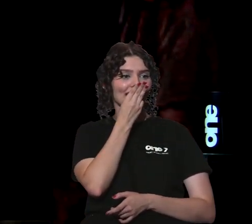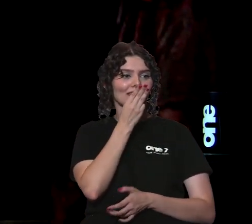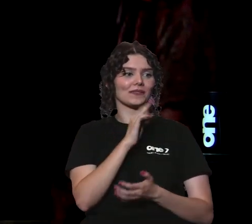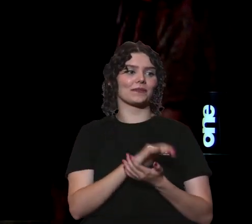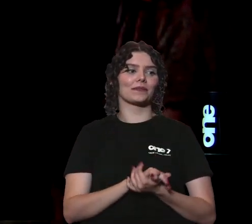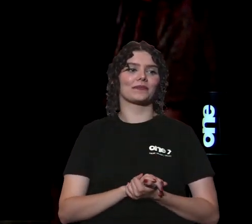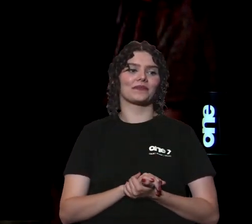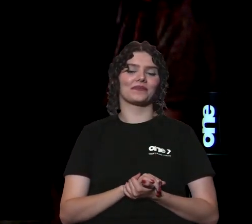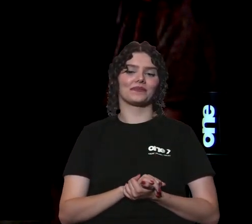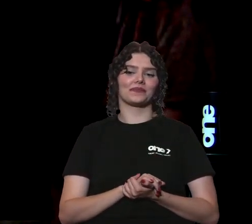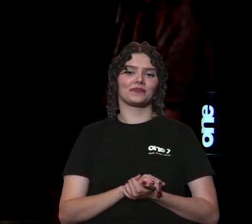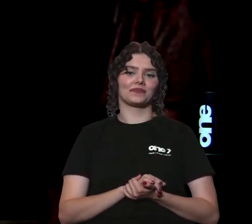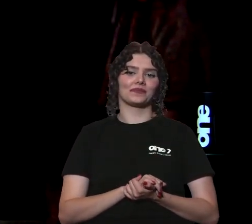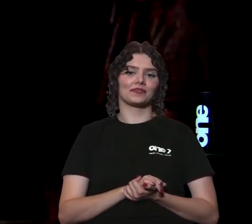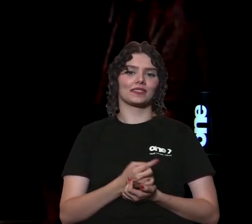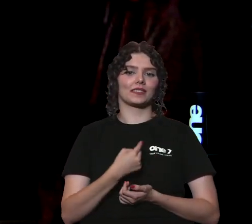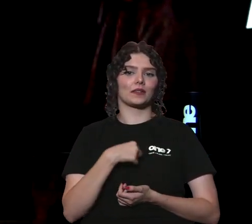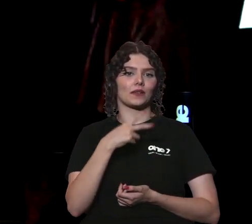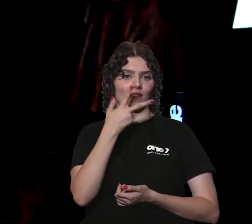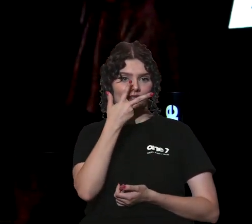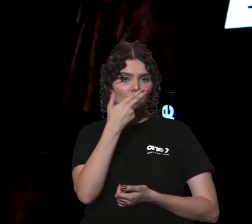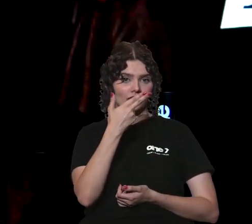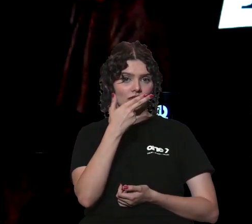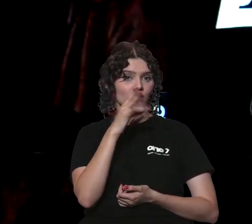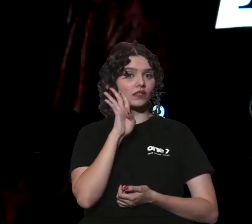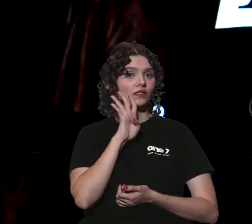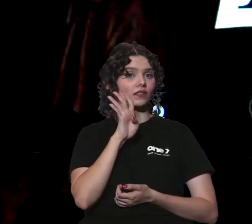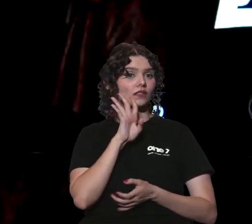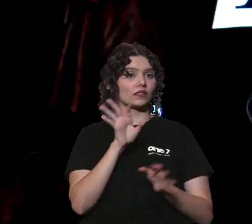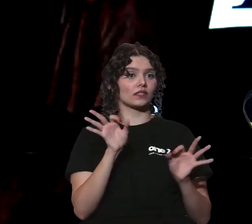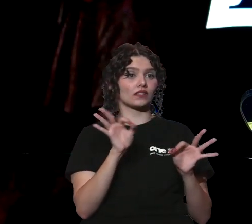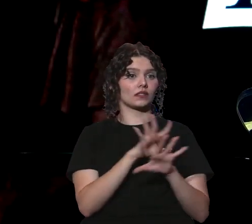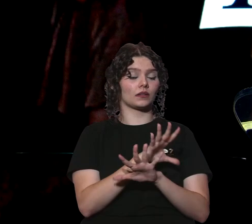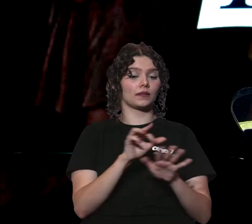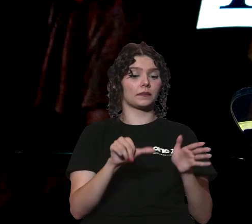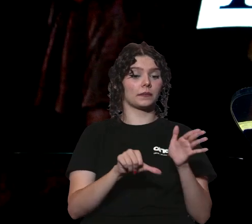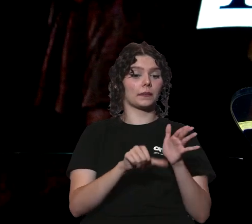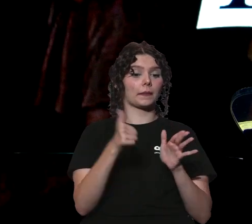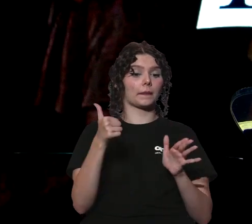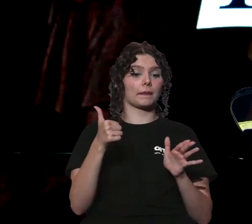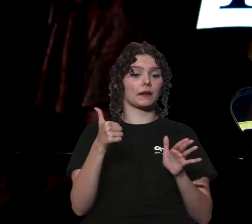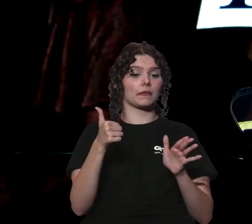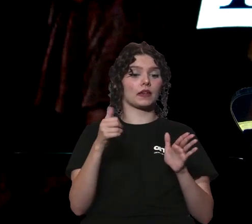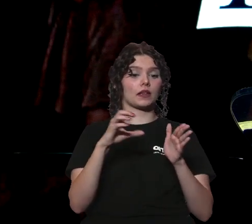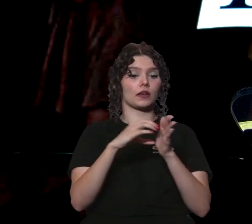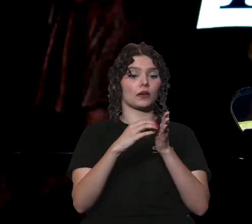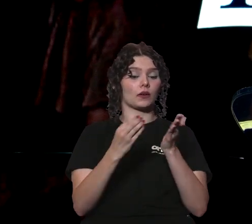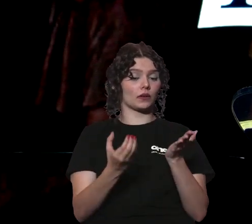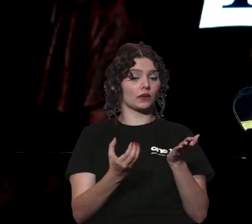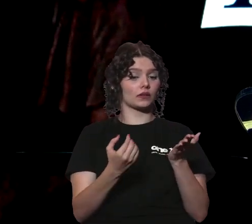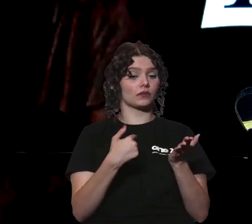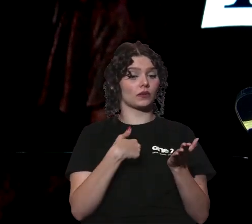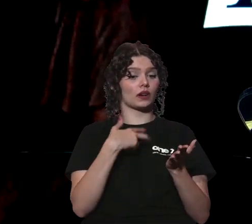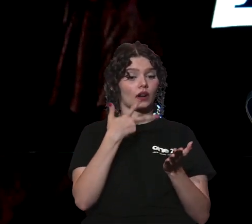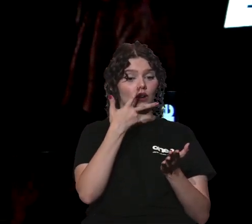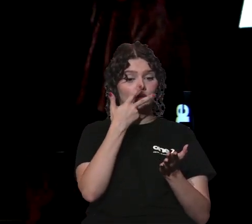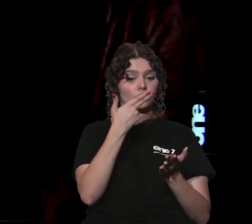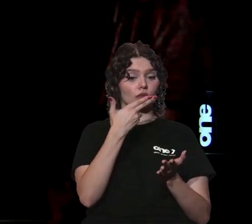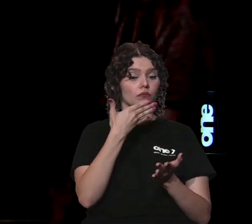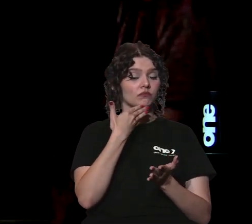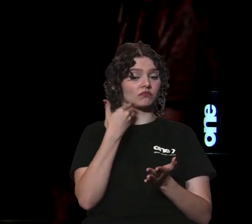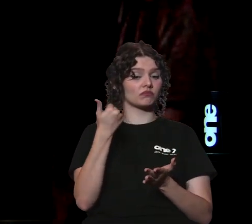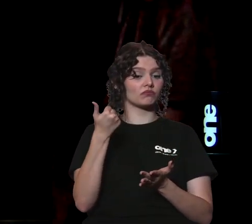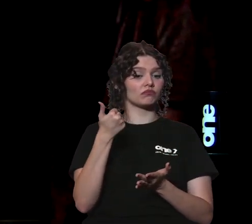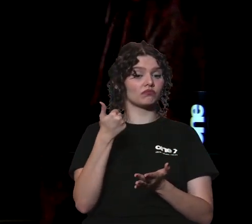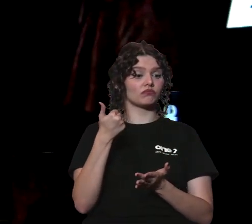aí, eu acho interessante o jeito que termina em 1 Crônicas. Eu acho mais bonito até do que esse, porque essa história termina